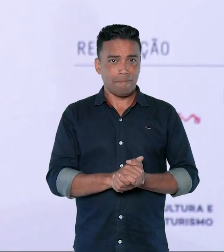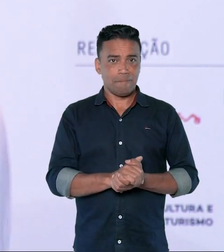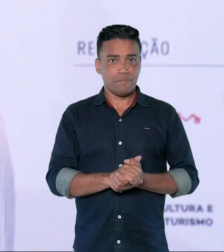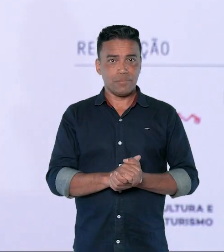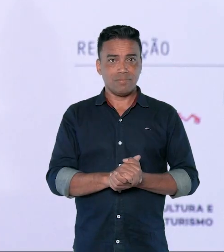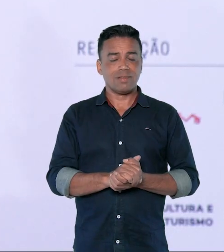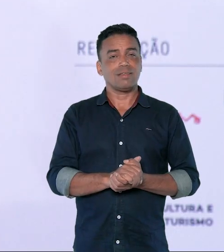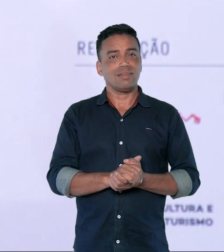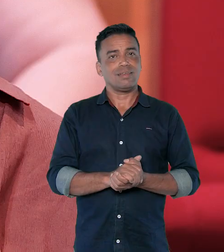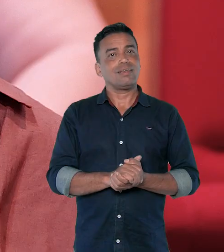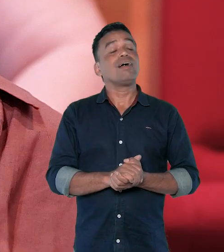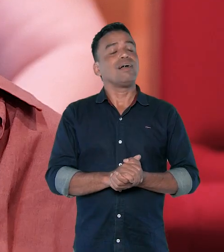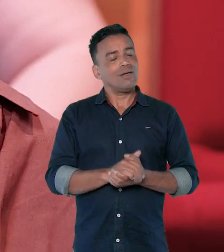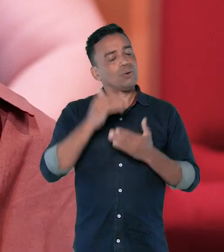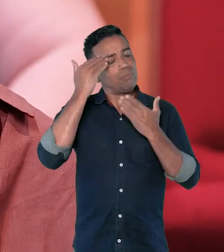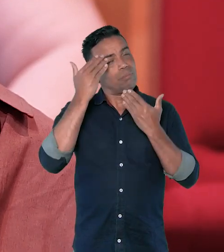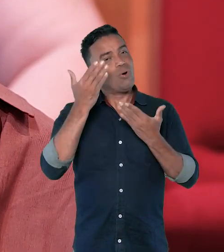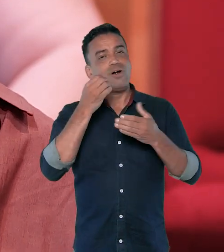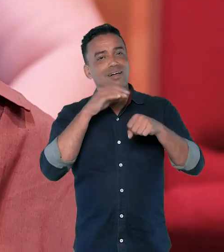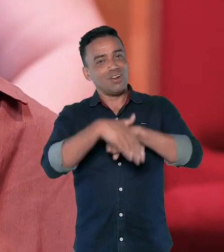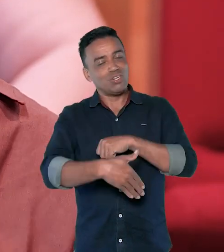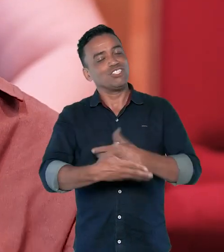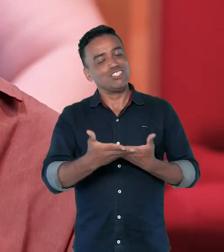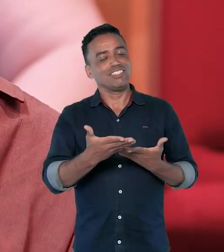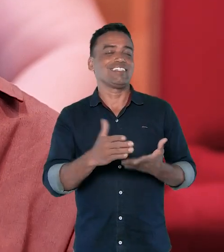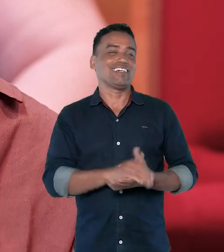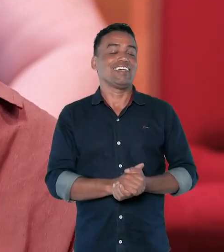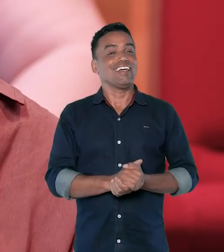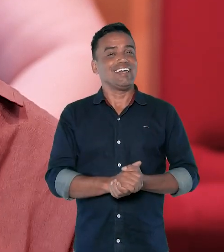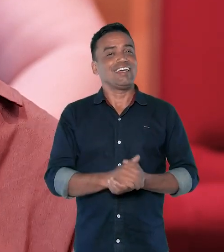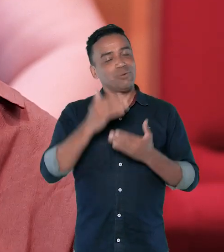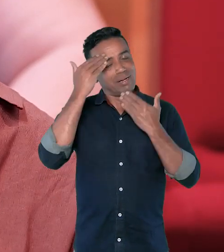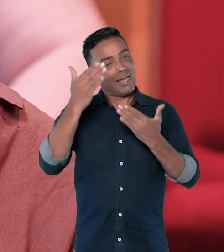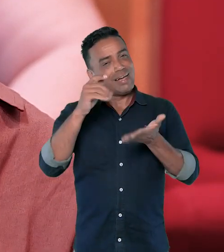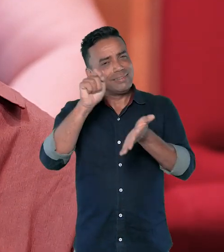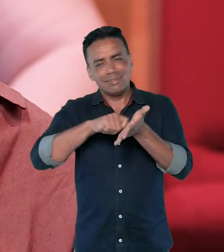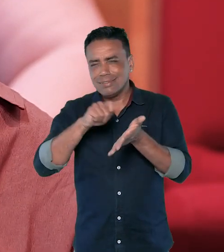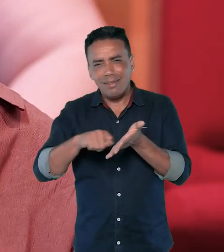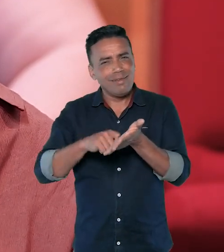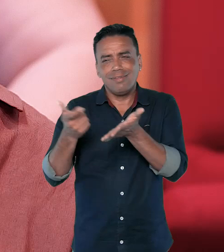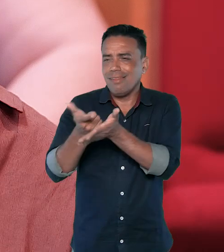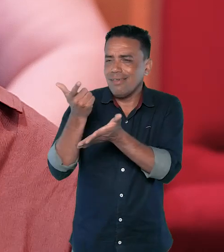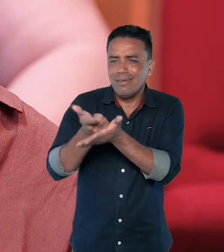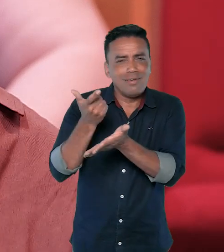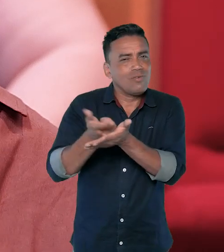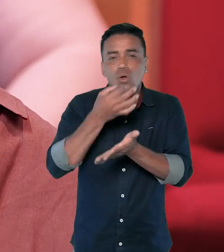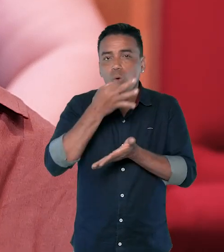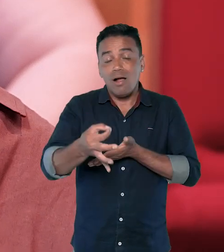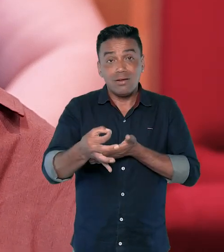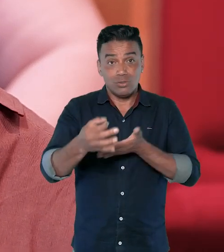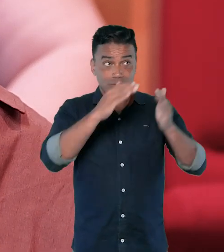Sônia, obrigado. Boa noite, Jefferson. Meu nome é Vanessa. Muito obrigada pela sua escrita, pelos seus livros, porque eu acho que para